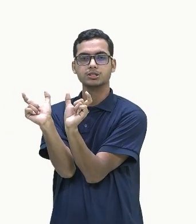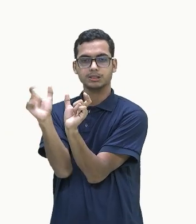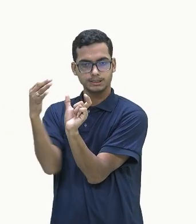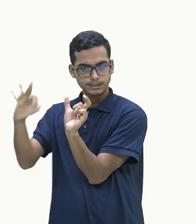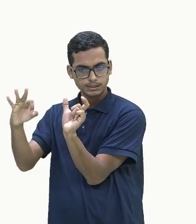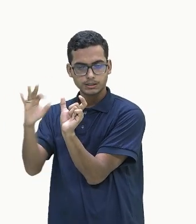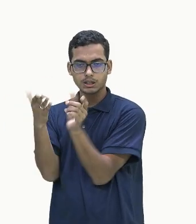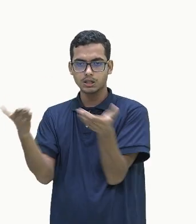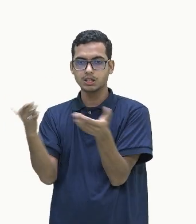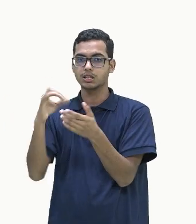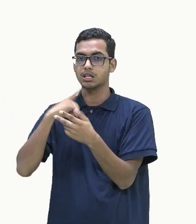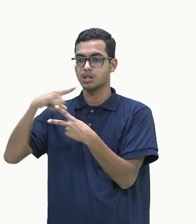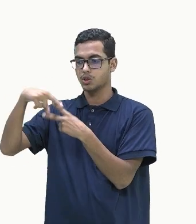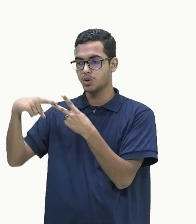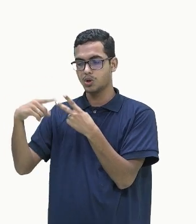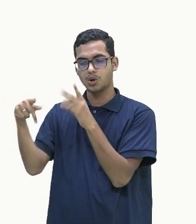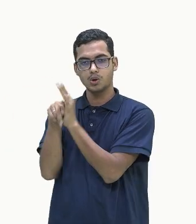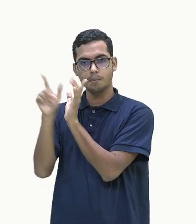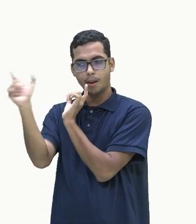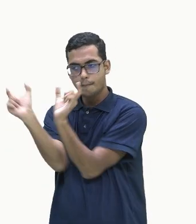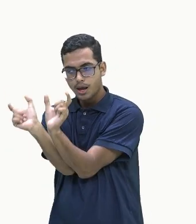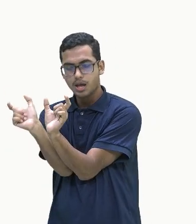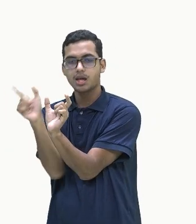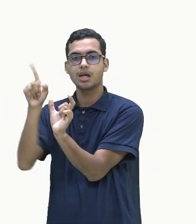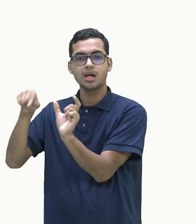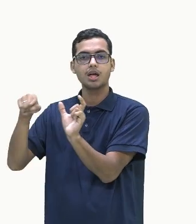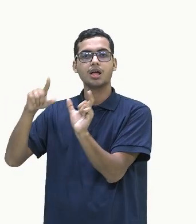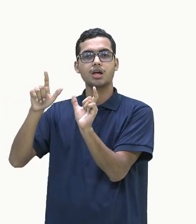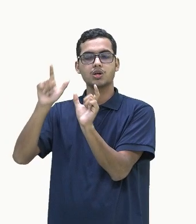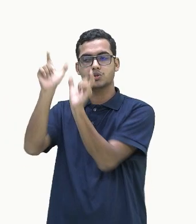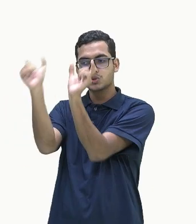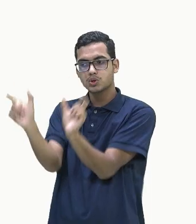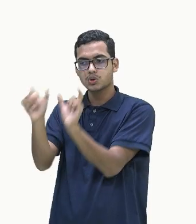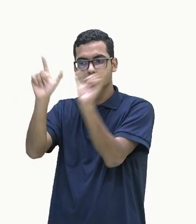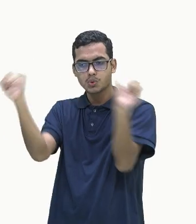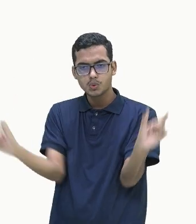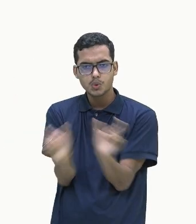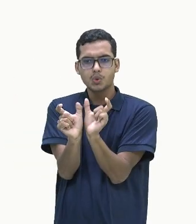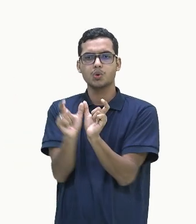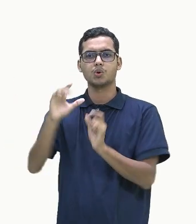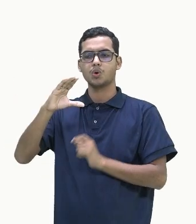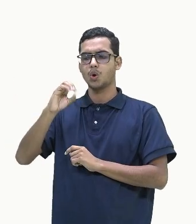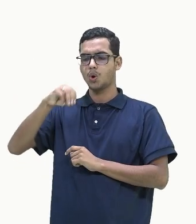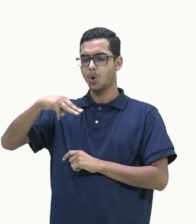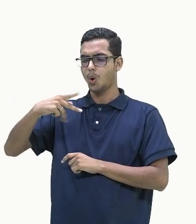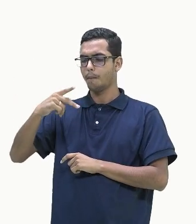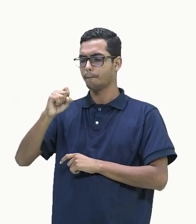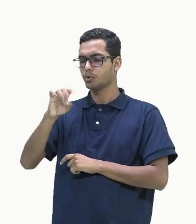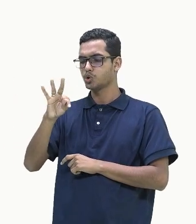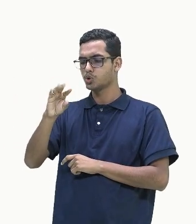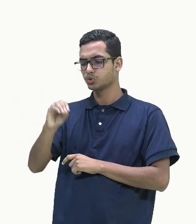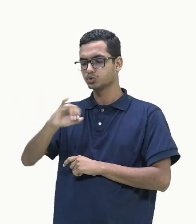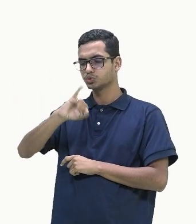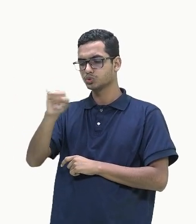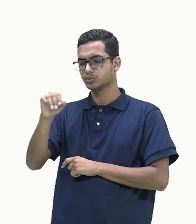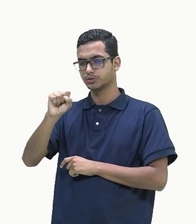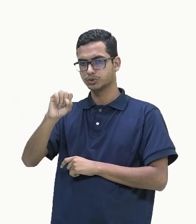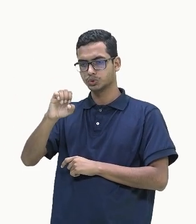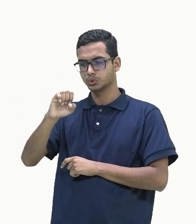Se eu tenho dois núcleos, esse meu sujeito aqui, eu vou puxar a setinha para cá, é um